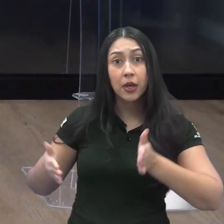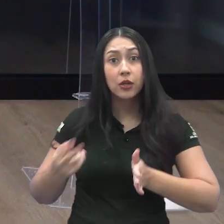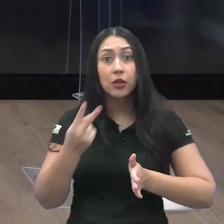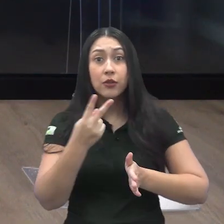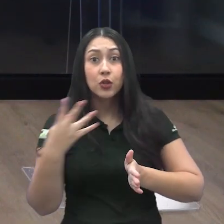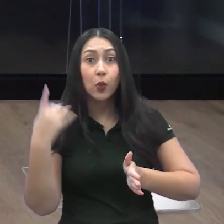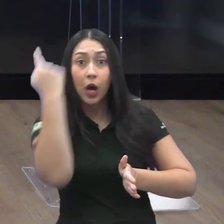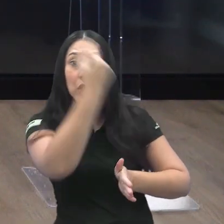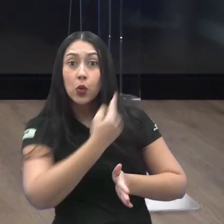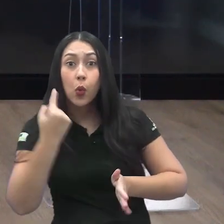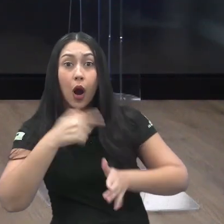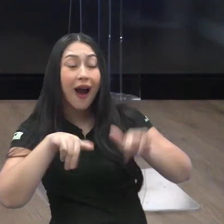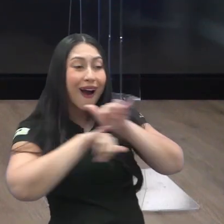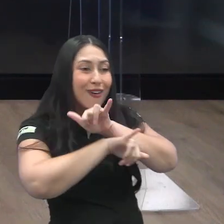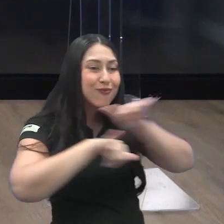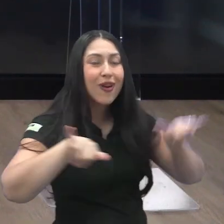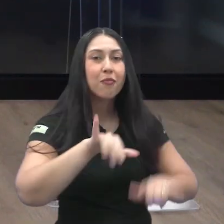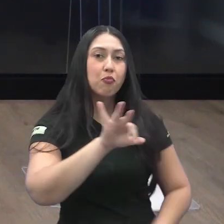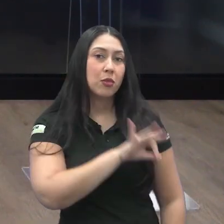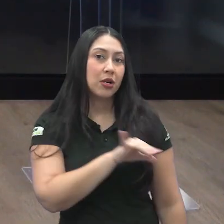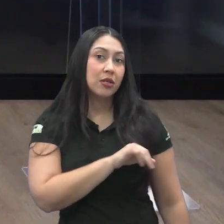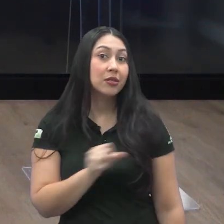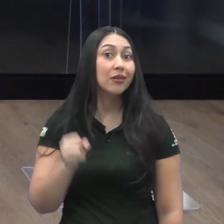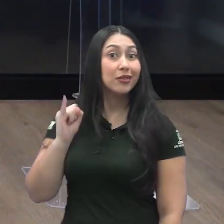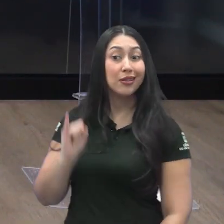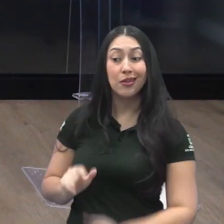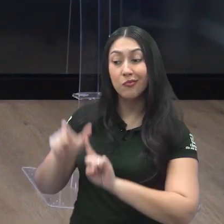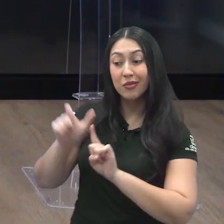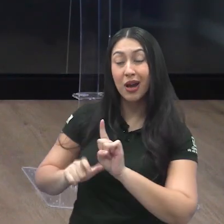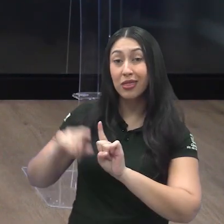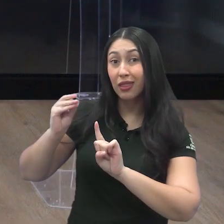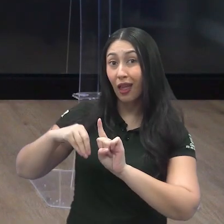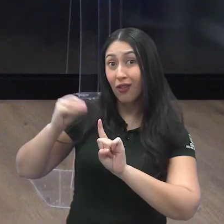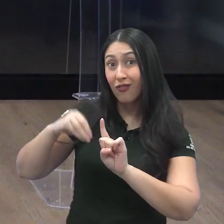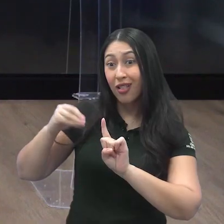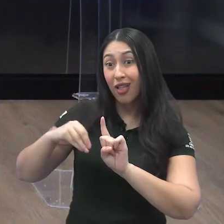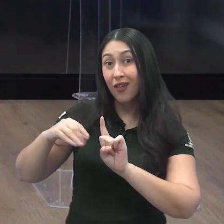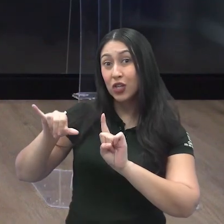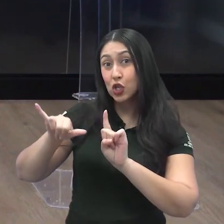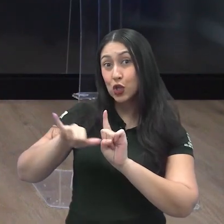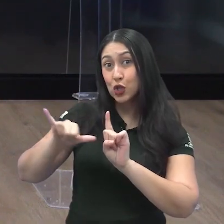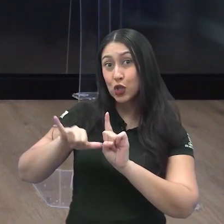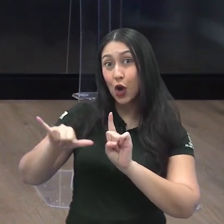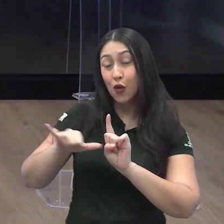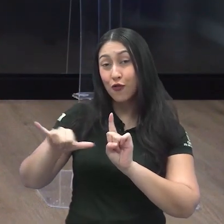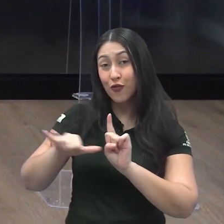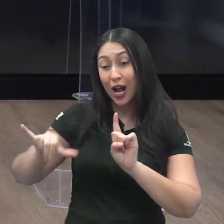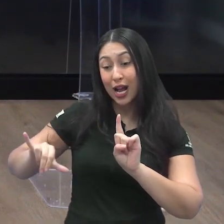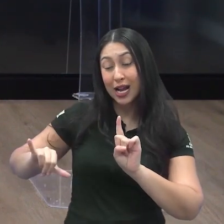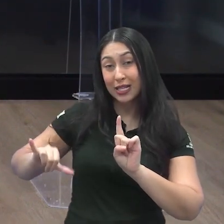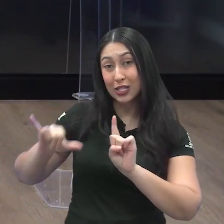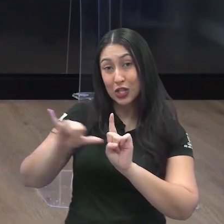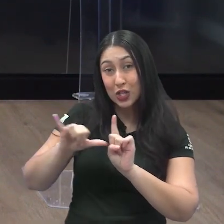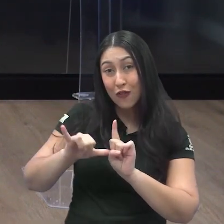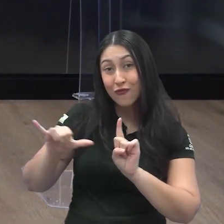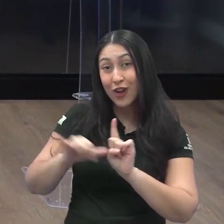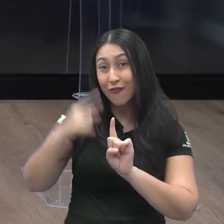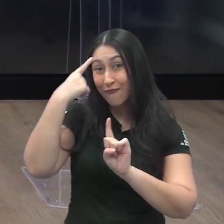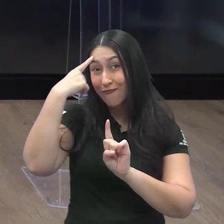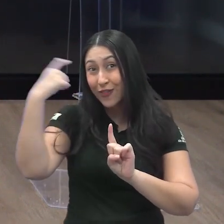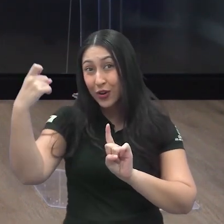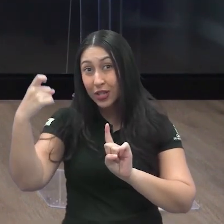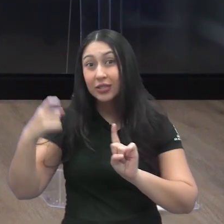notificarem a polícia em até 24 horas sobre casos de agressão contra mulheres,